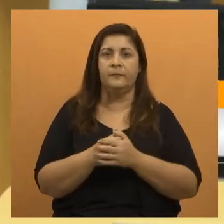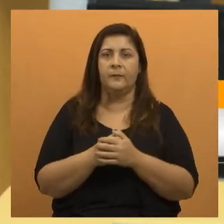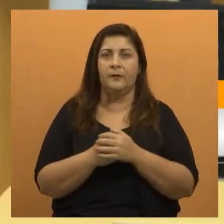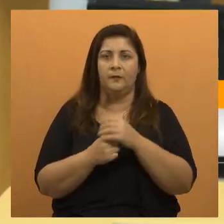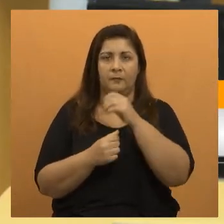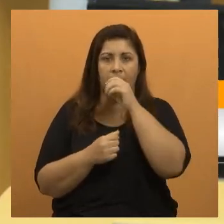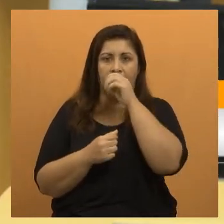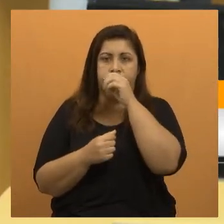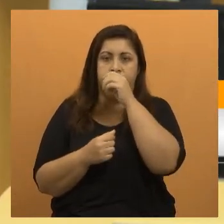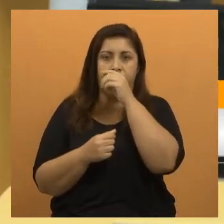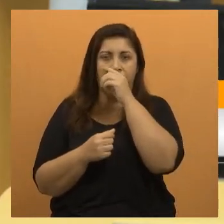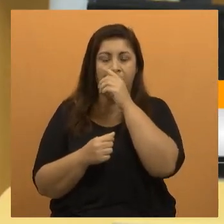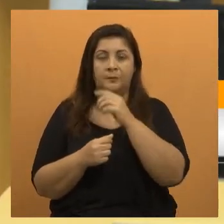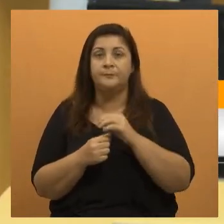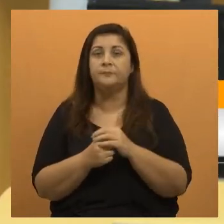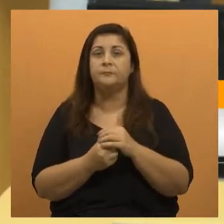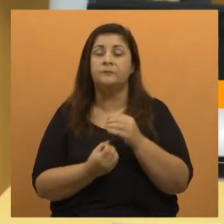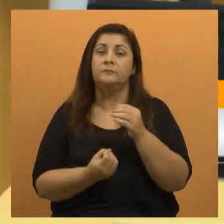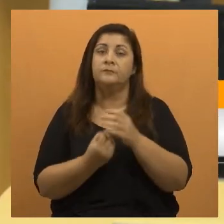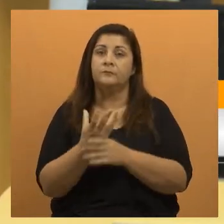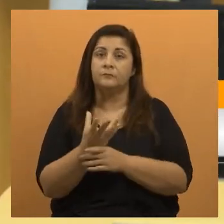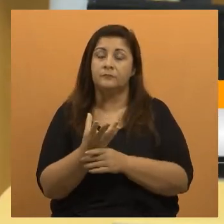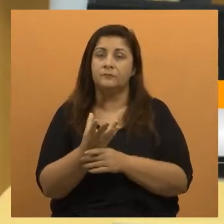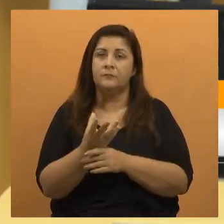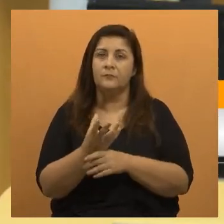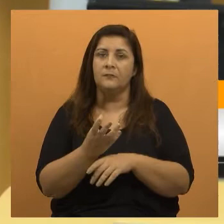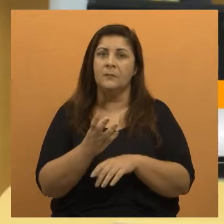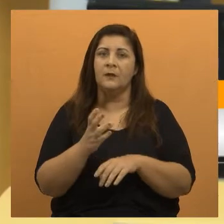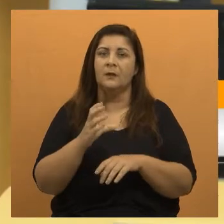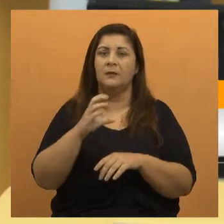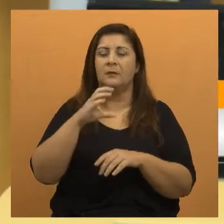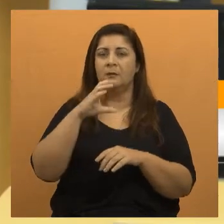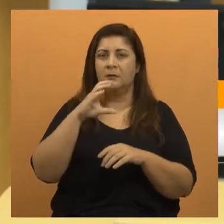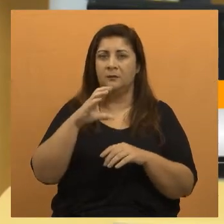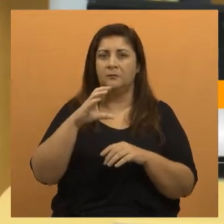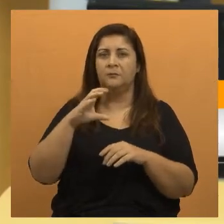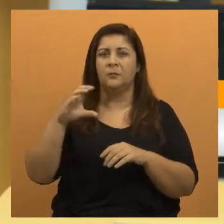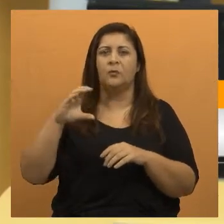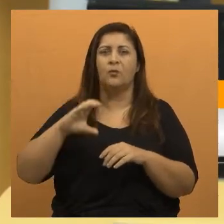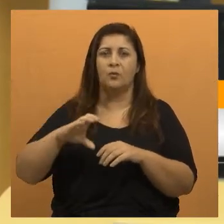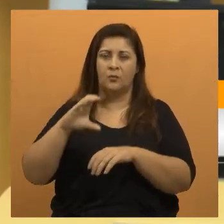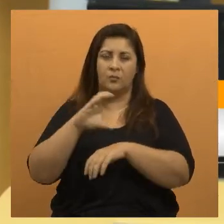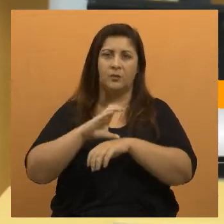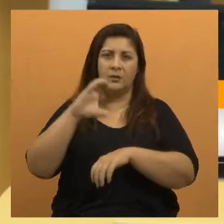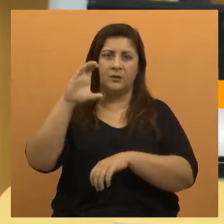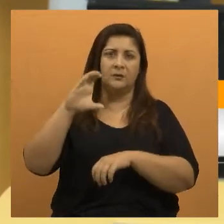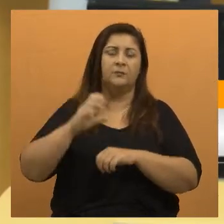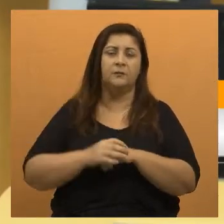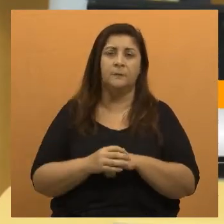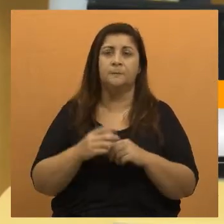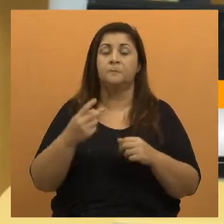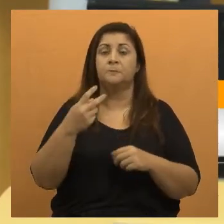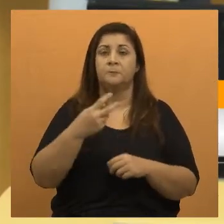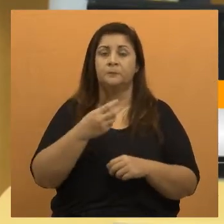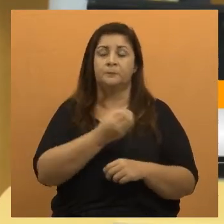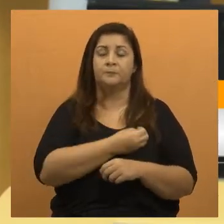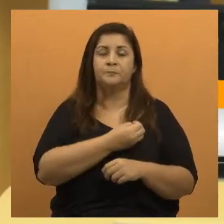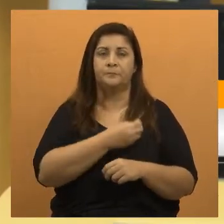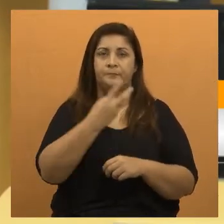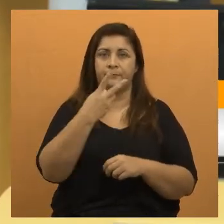onde foi criada a função de coordenador estadual dos Conseg, pelo Decreto Estadual nº